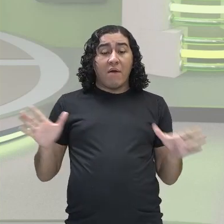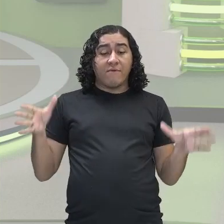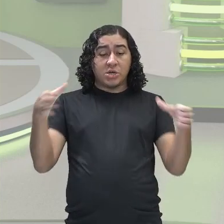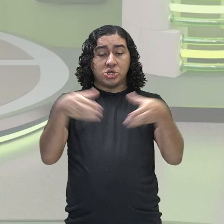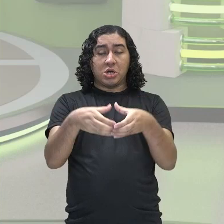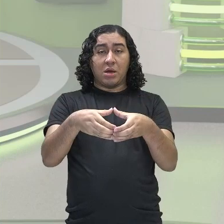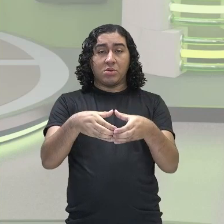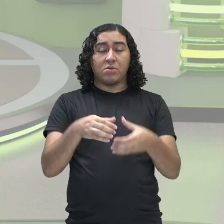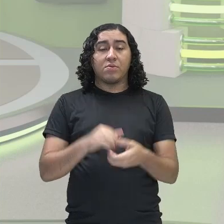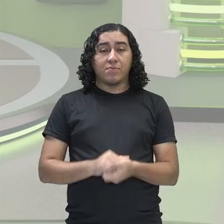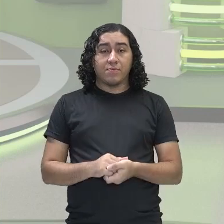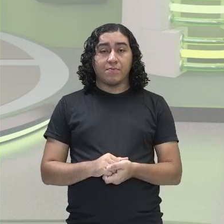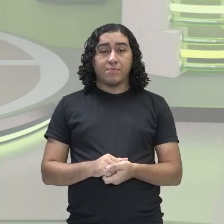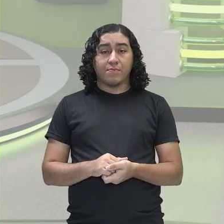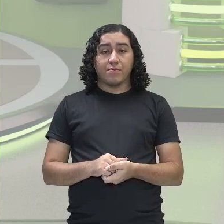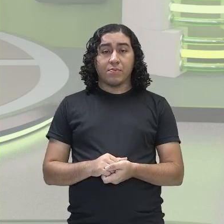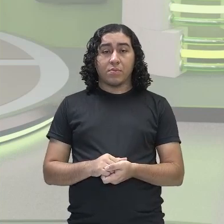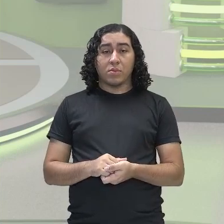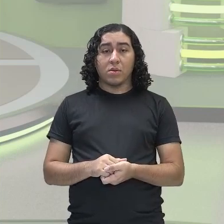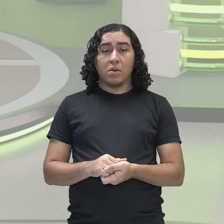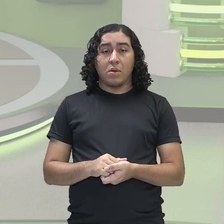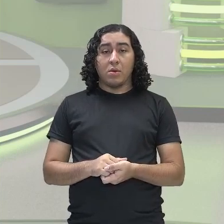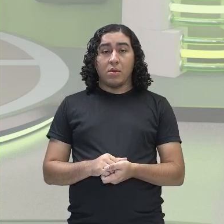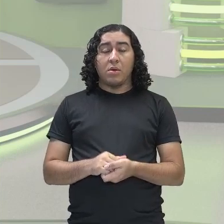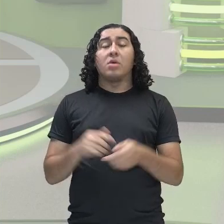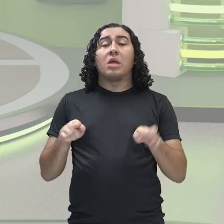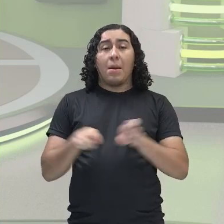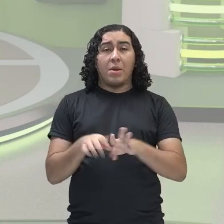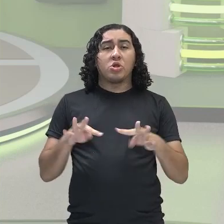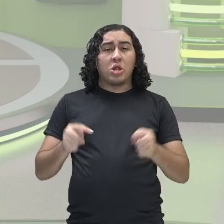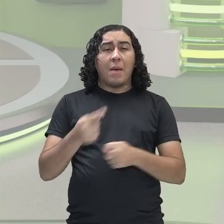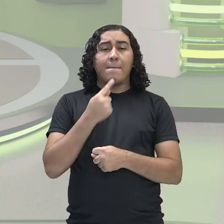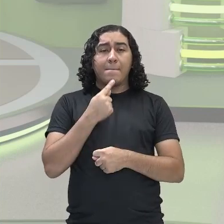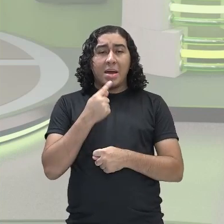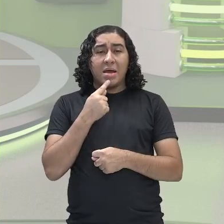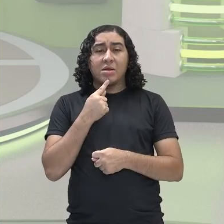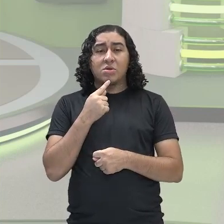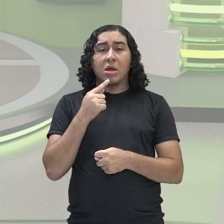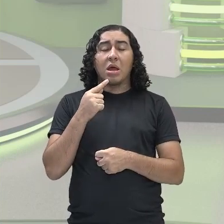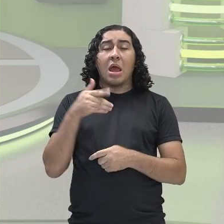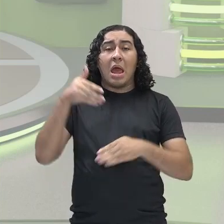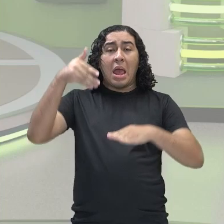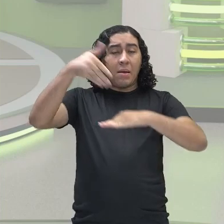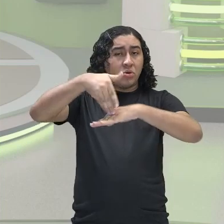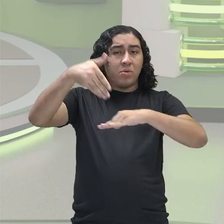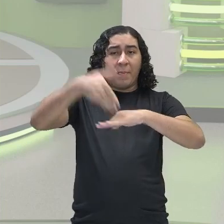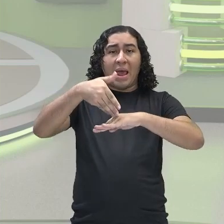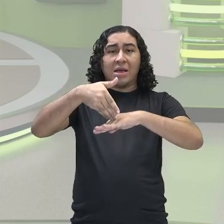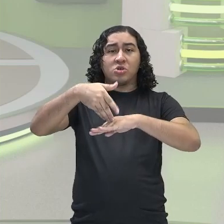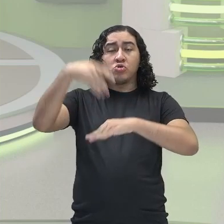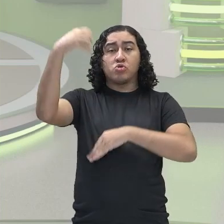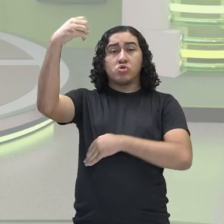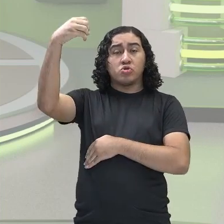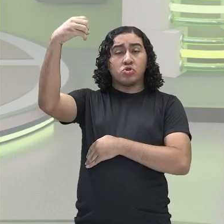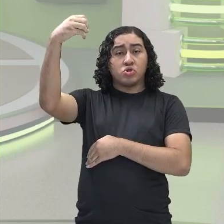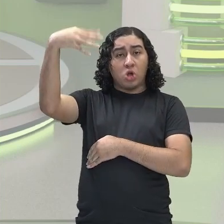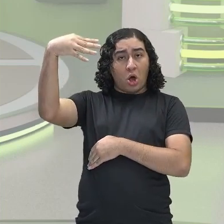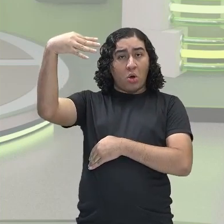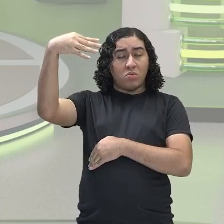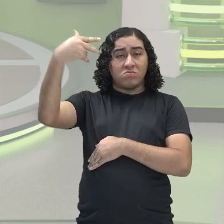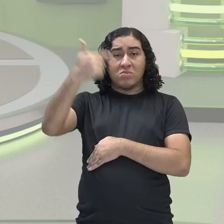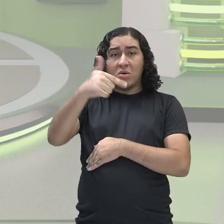E aí as copas, elas ficam próximas uma das outras, o que impede de entrar a energia solar, né?